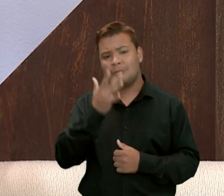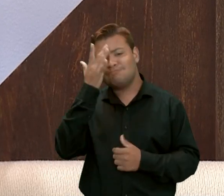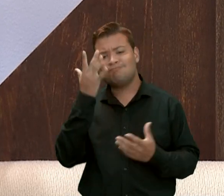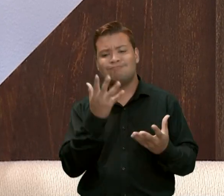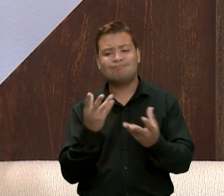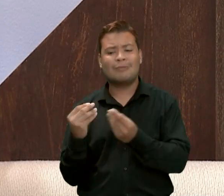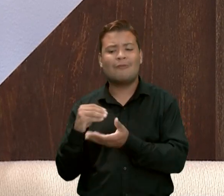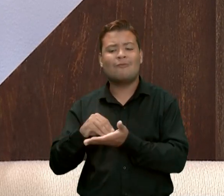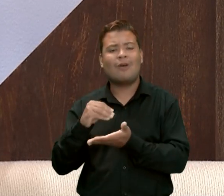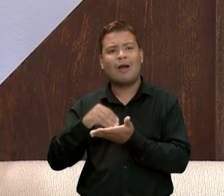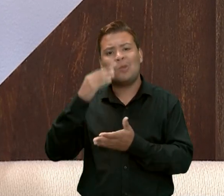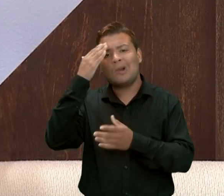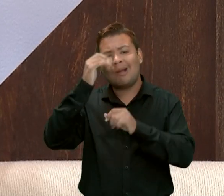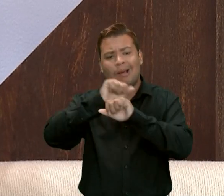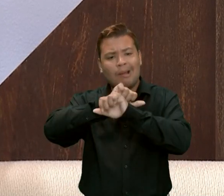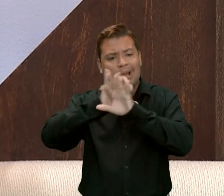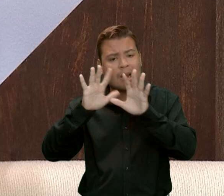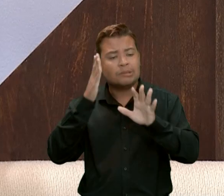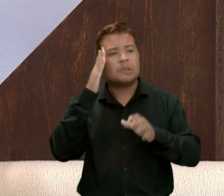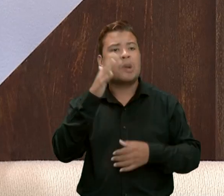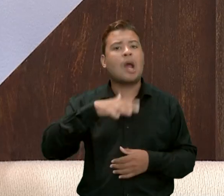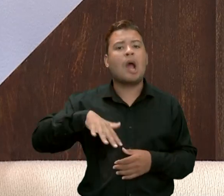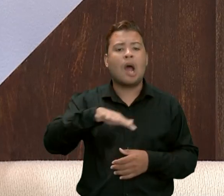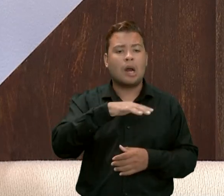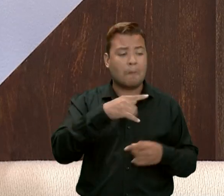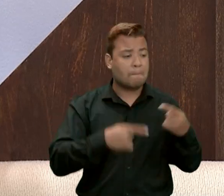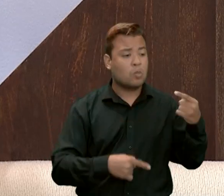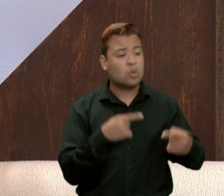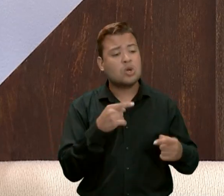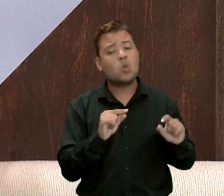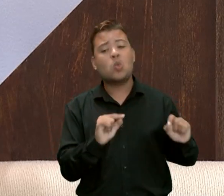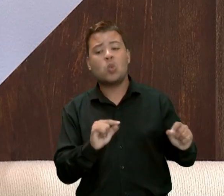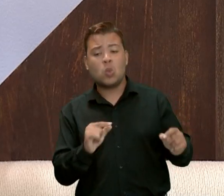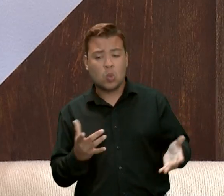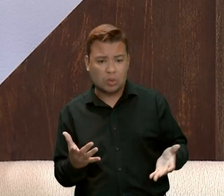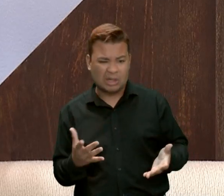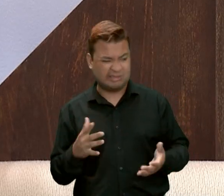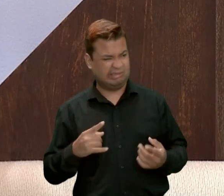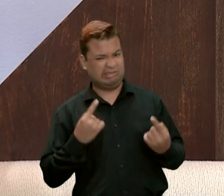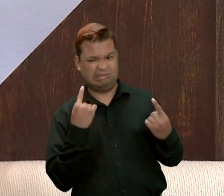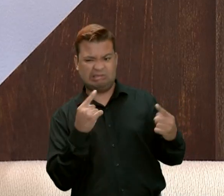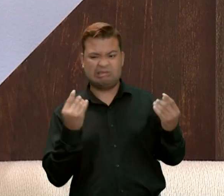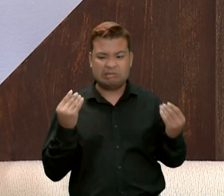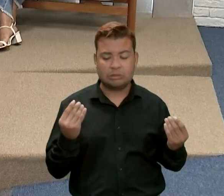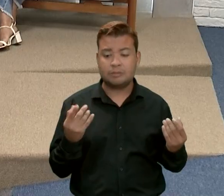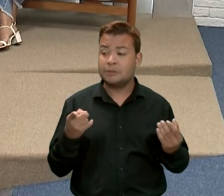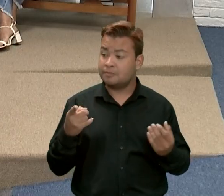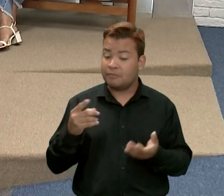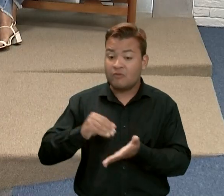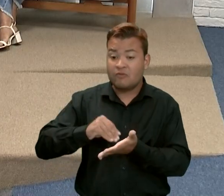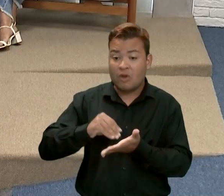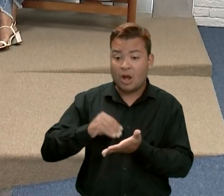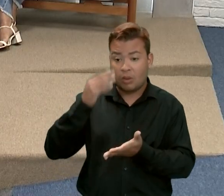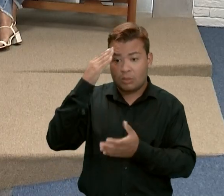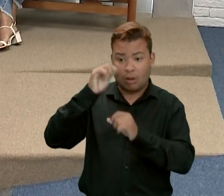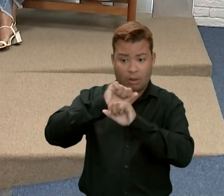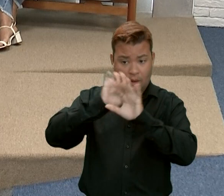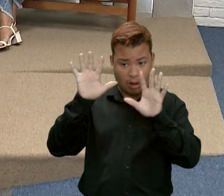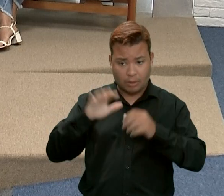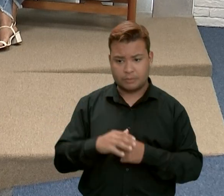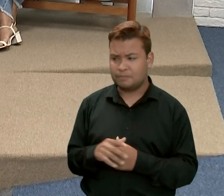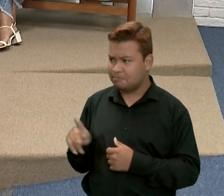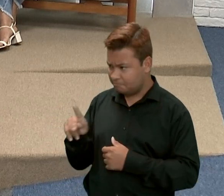basicamente o que está em jogo na política, às vezes recusa e tem uma antipatia. Professora Luciana, gostaria de